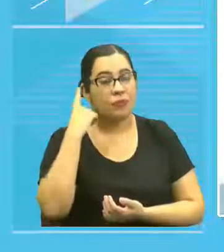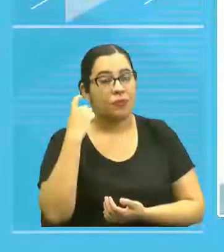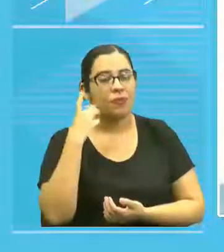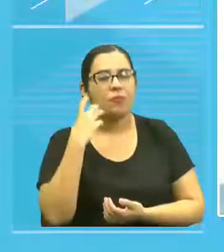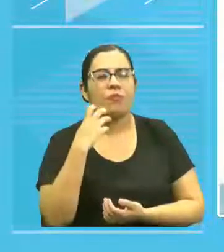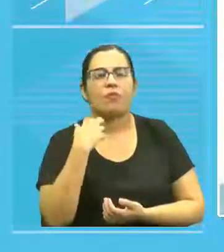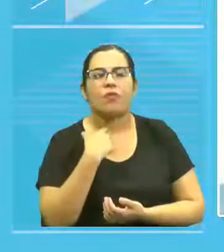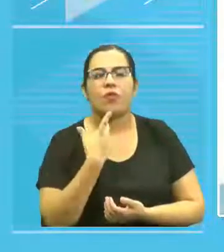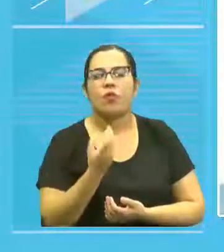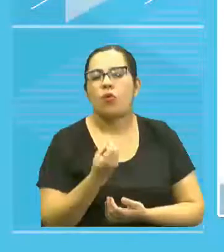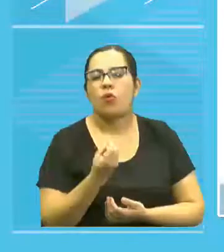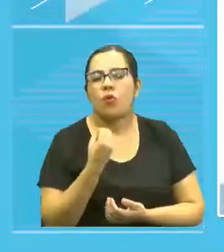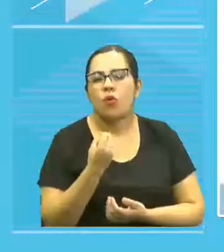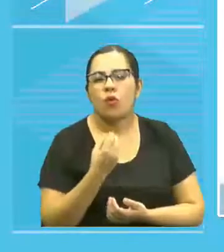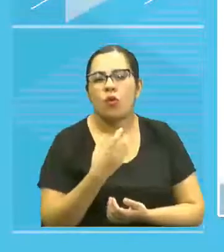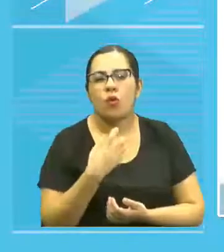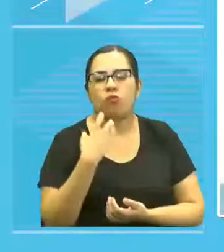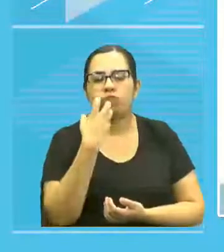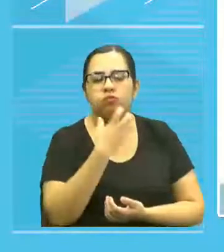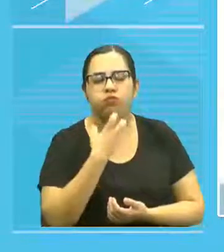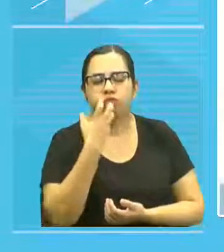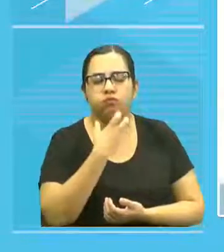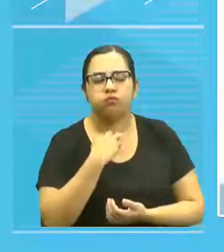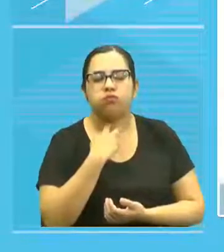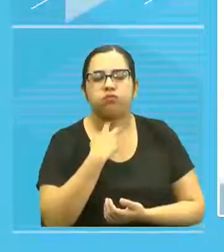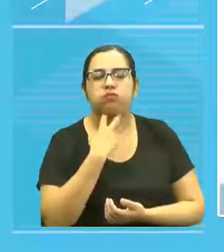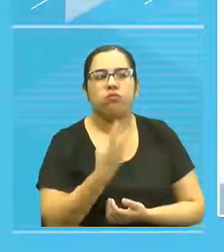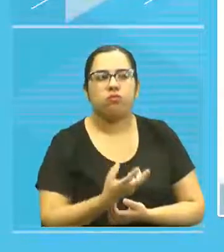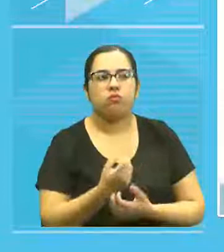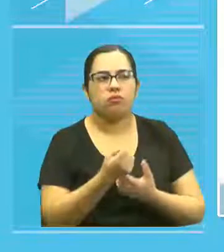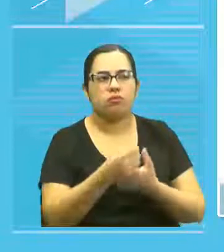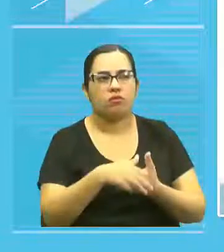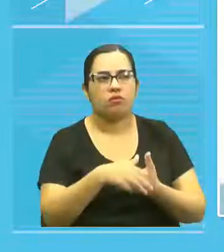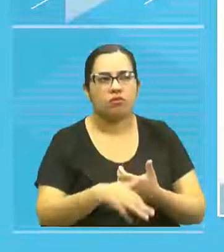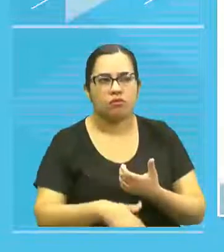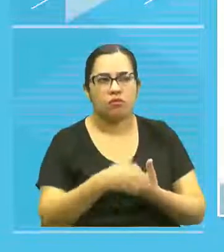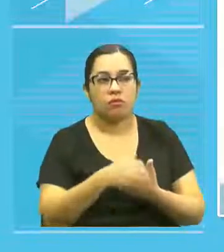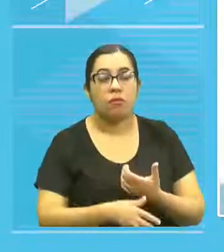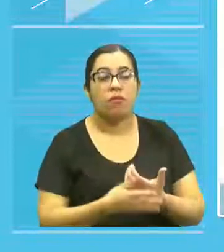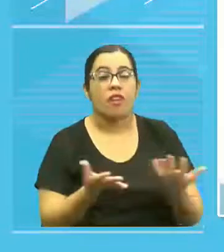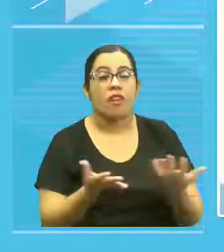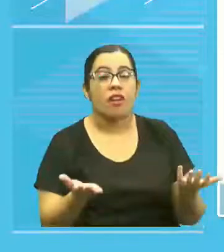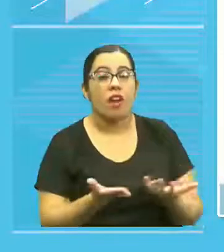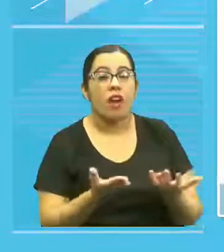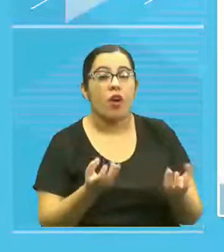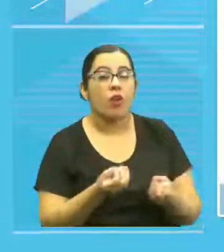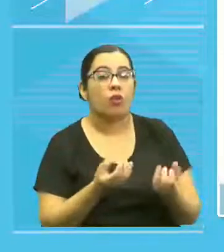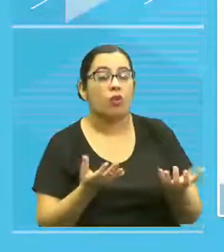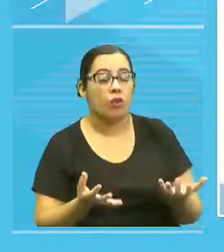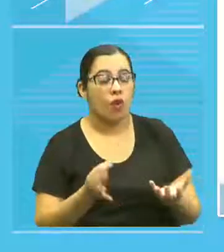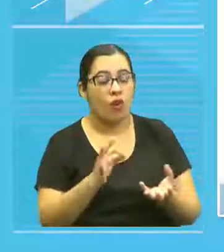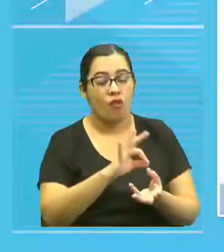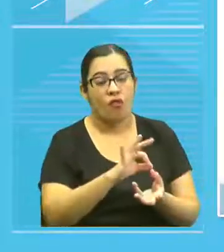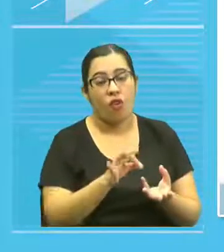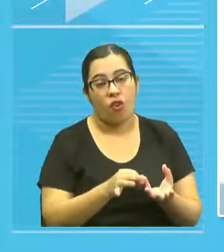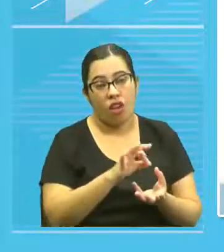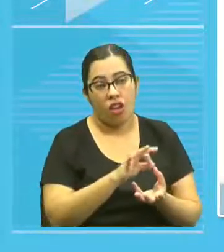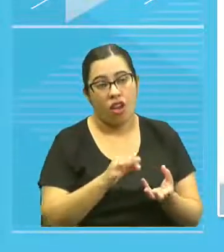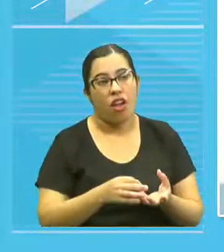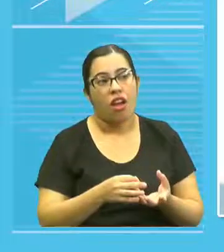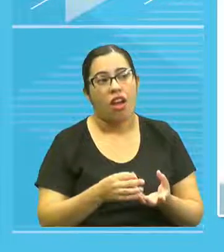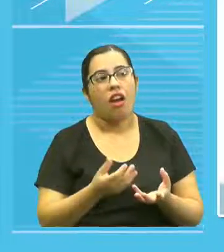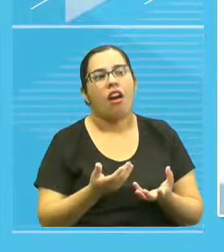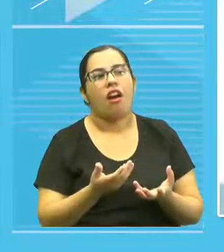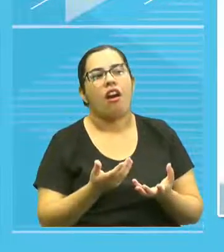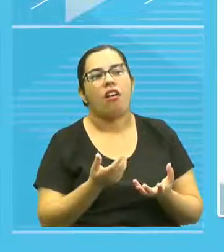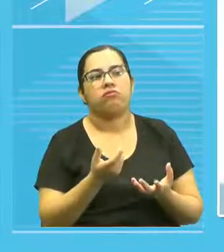é uma figura de linguagem cujo o recurso sonoro com seis repetições agora advogados em um verso ou